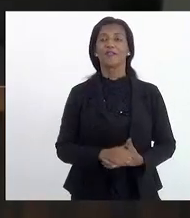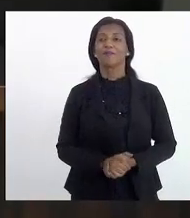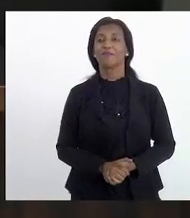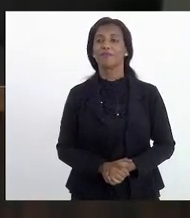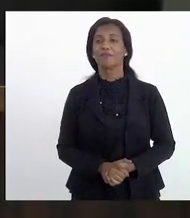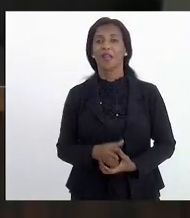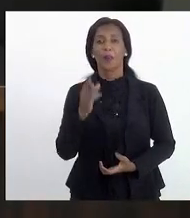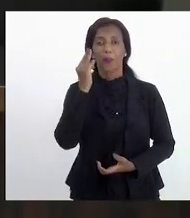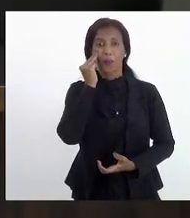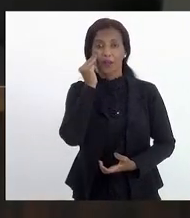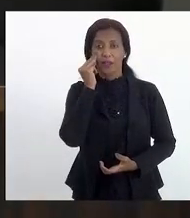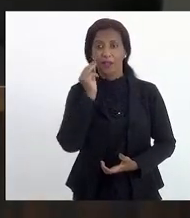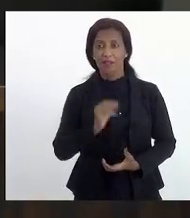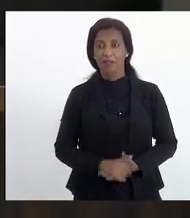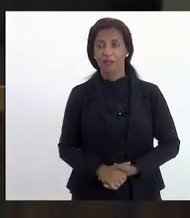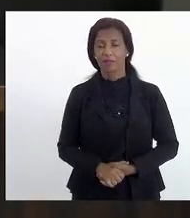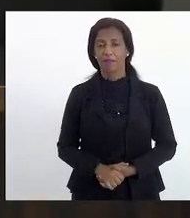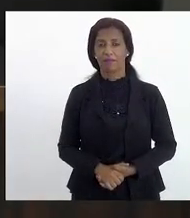Deputada Mônica,